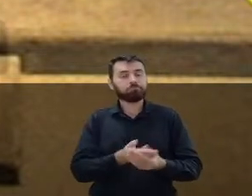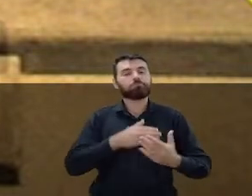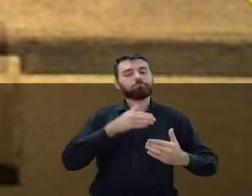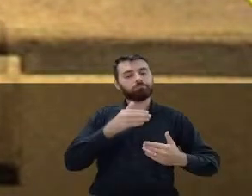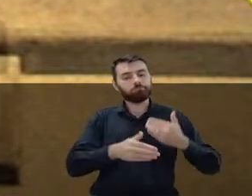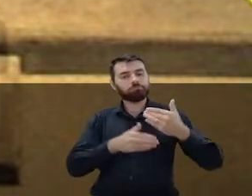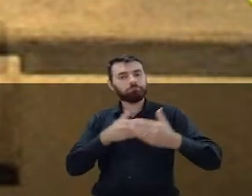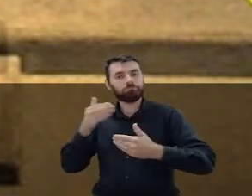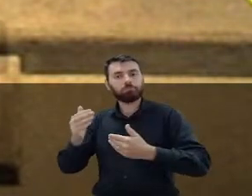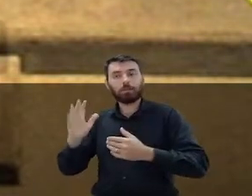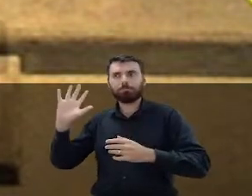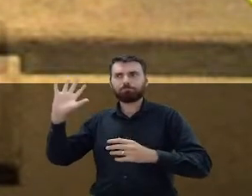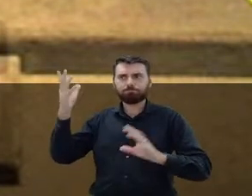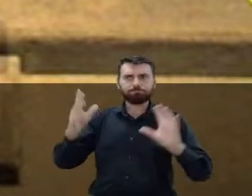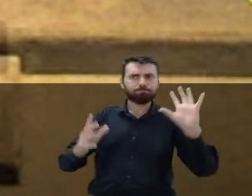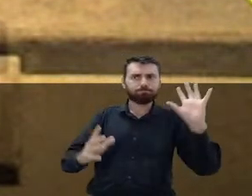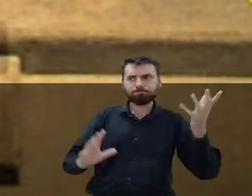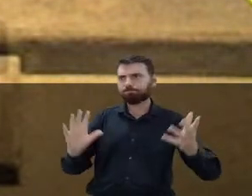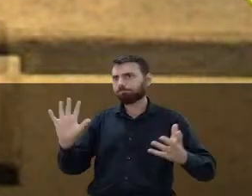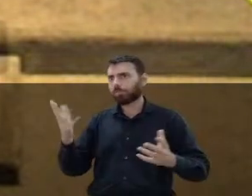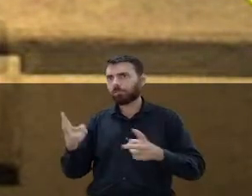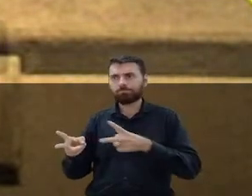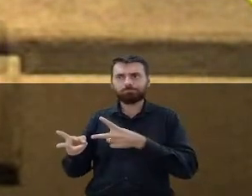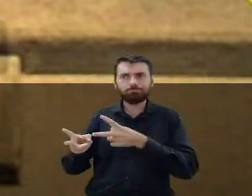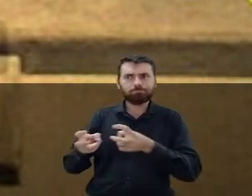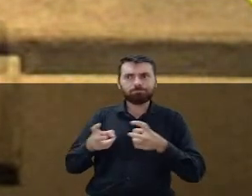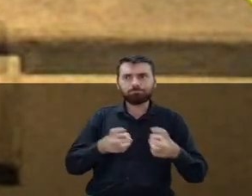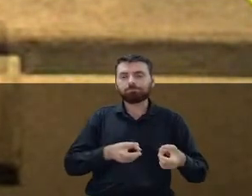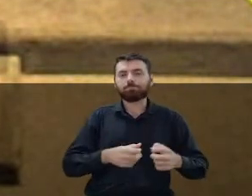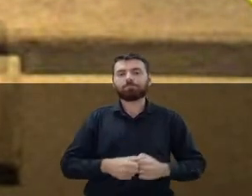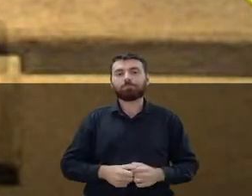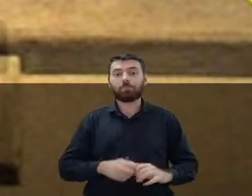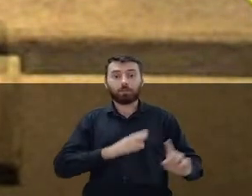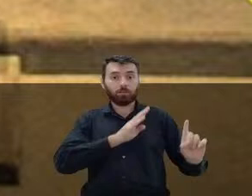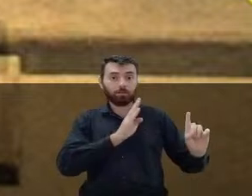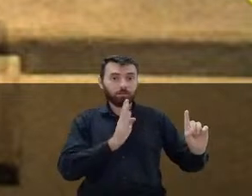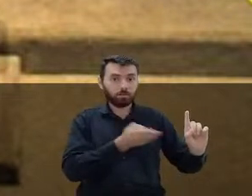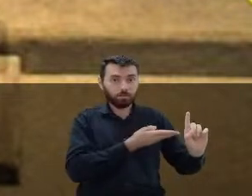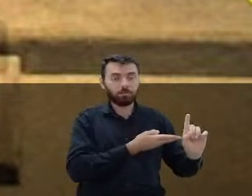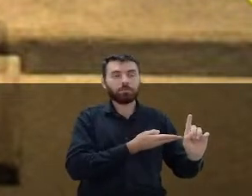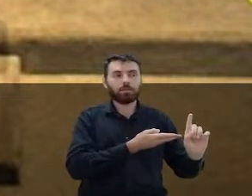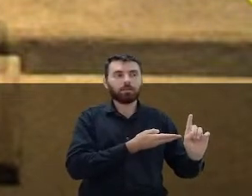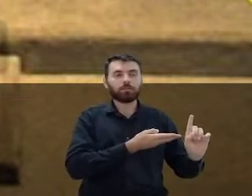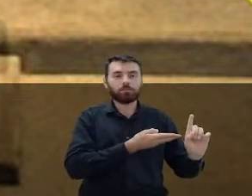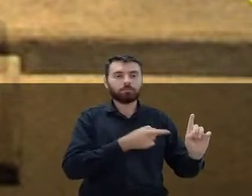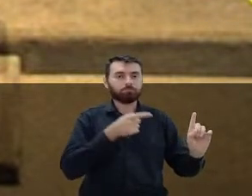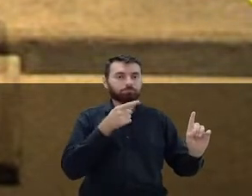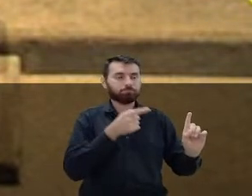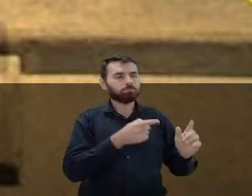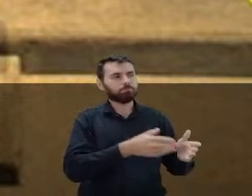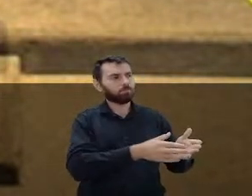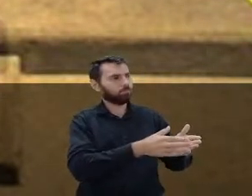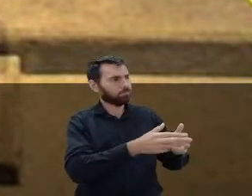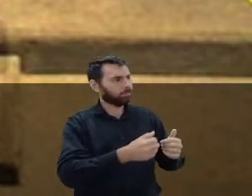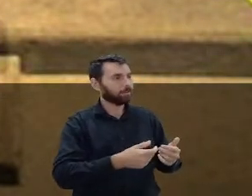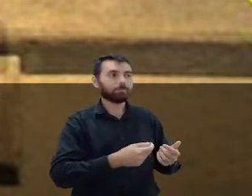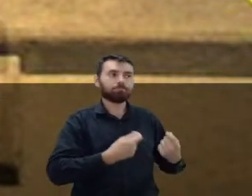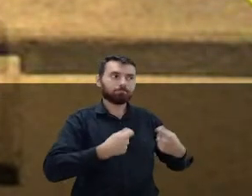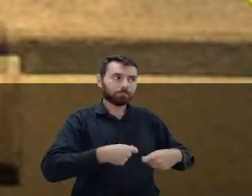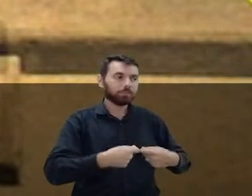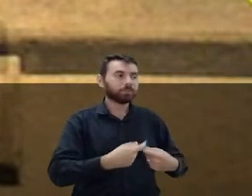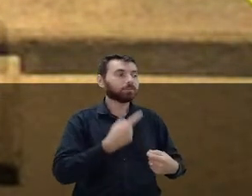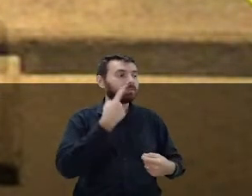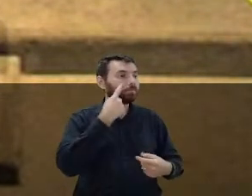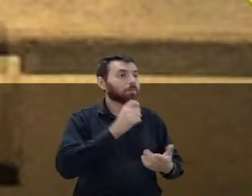A reclamada tem sido compelida a prestar contas e a fazer reembolso de diversos